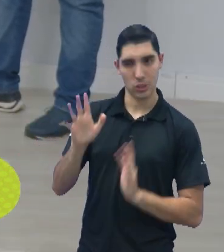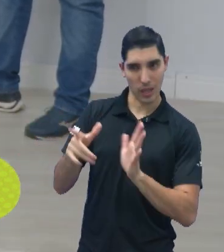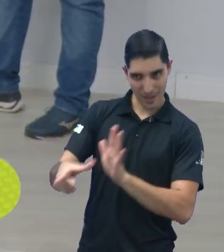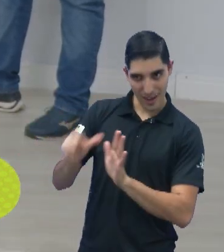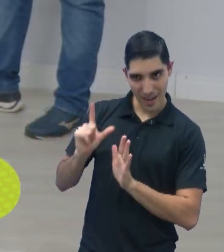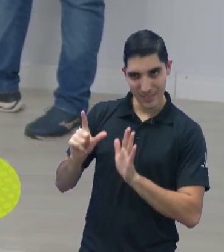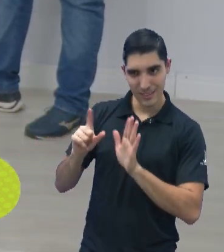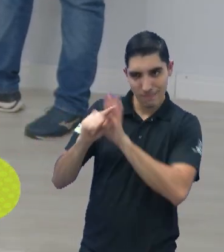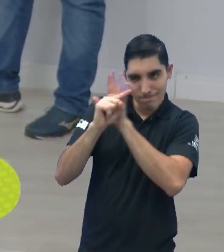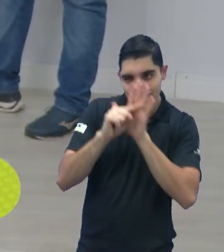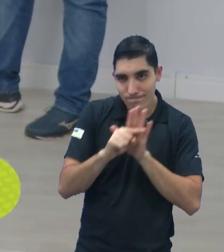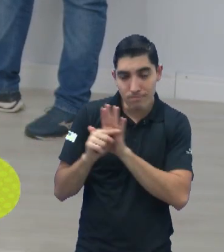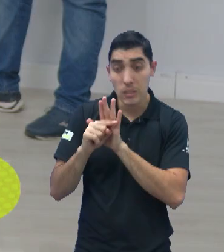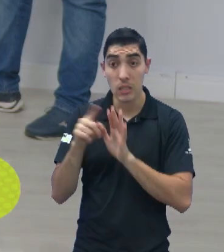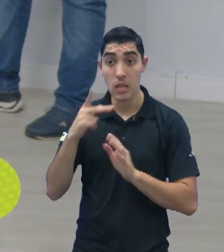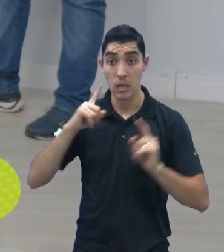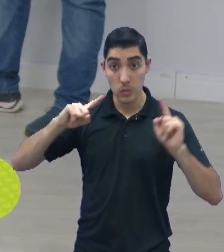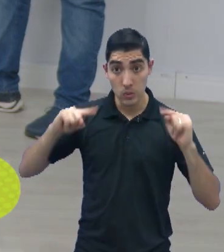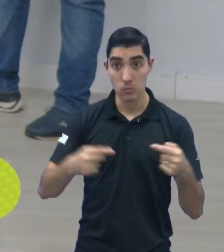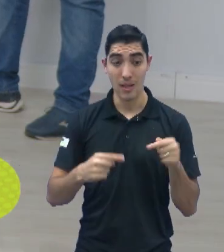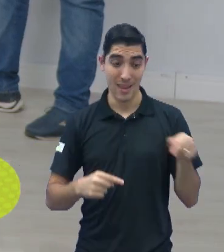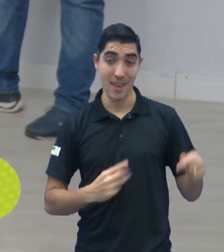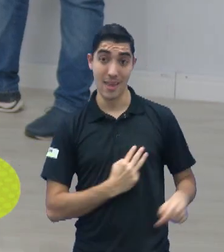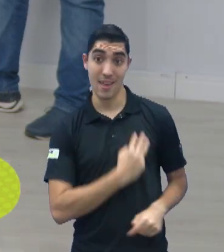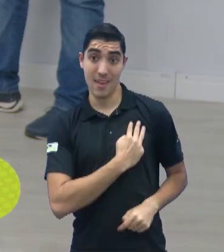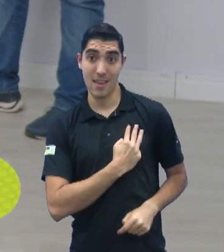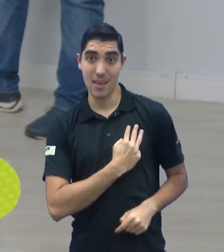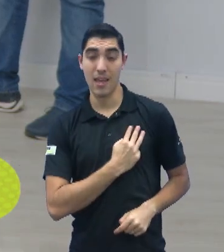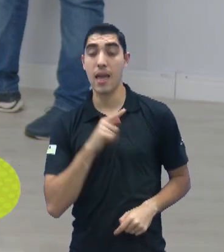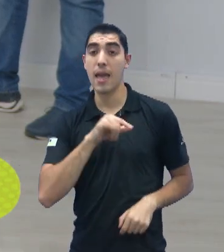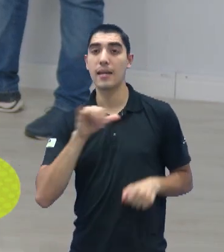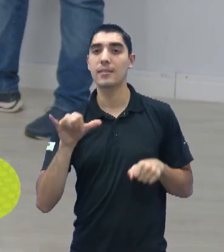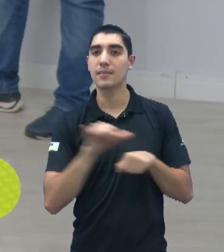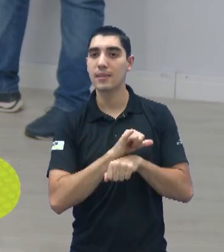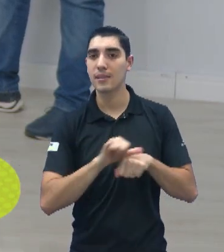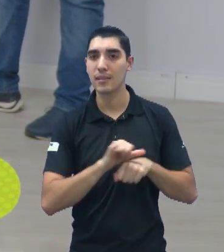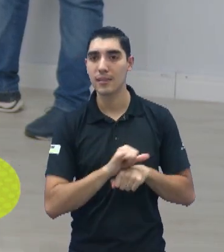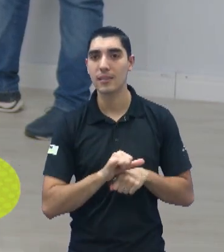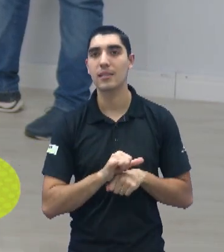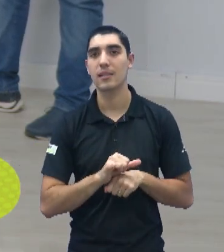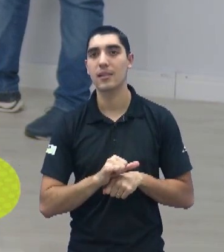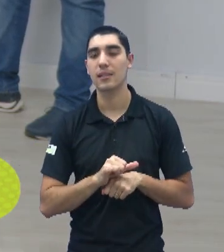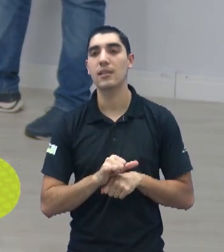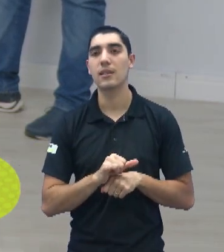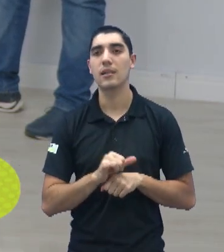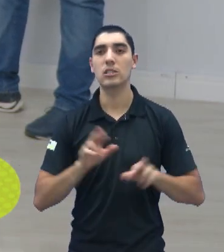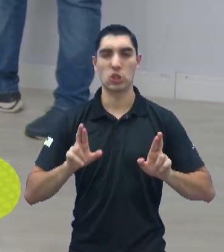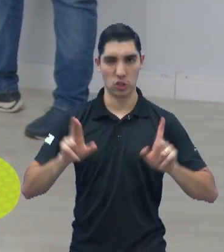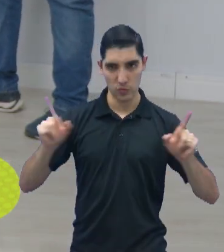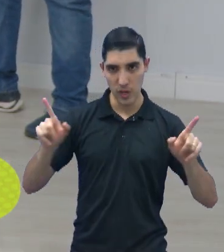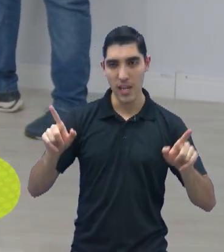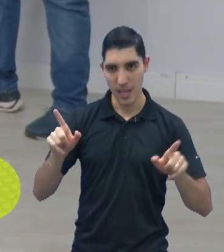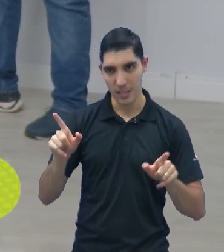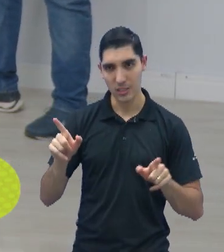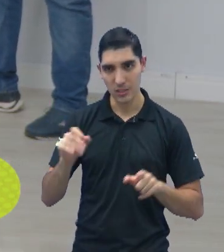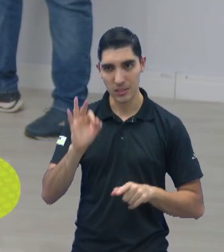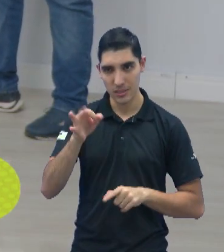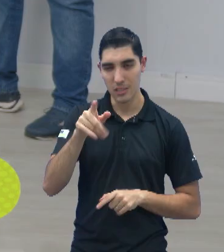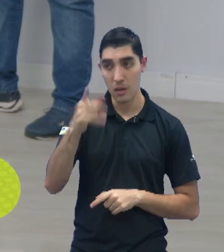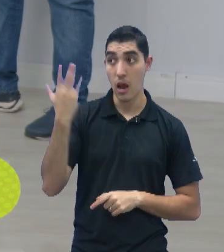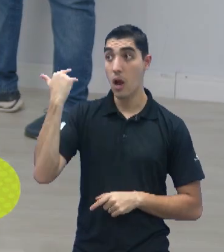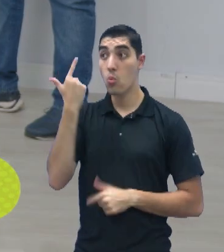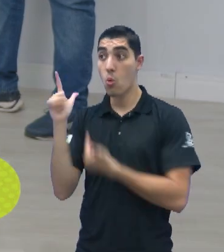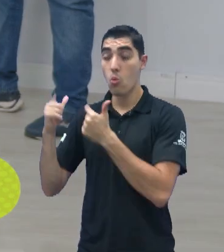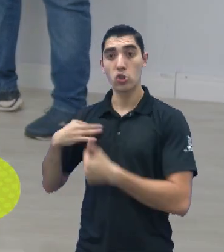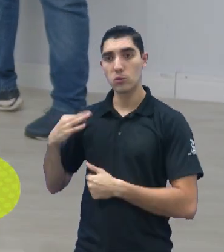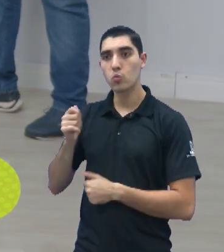aqui, vocês vão enfrentar um time que joga com um sistema tático diferente daquilo que vocês não enfrentaram ainda. O que